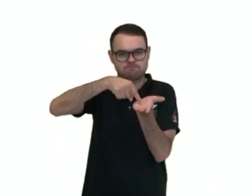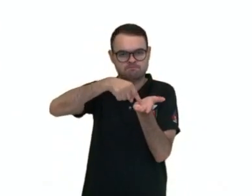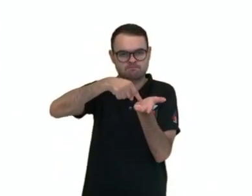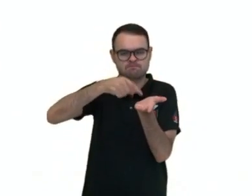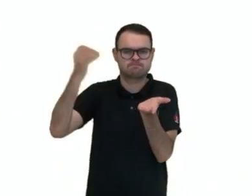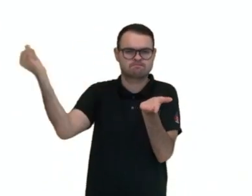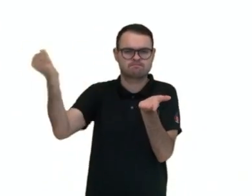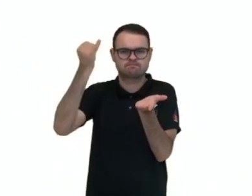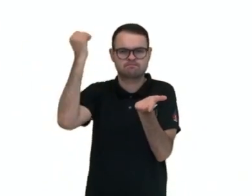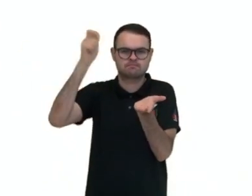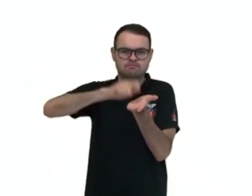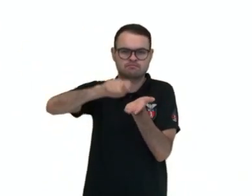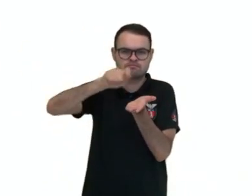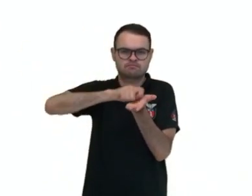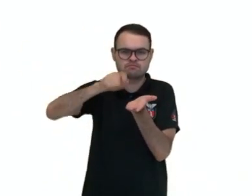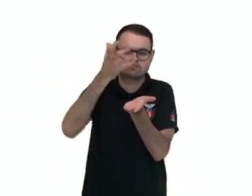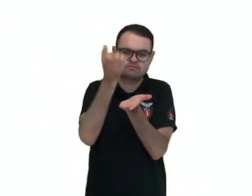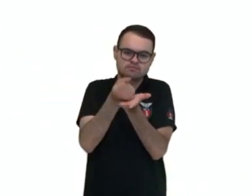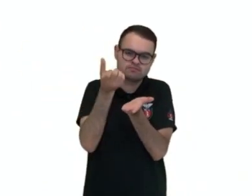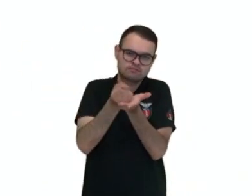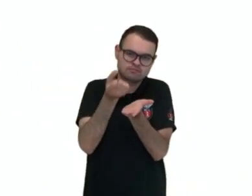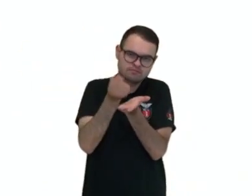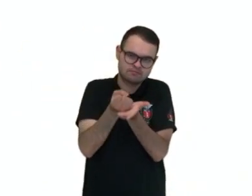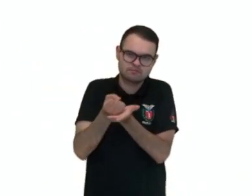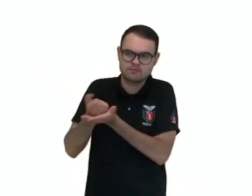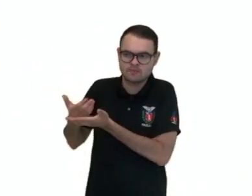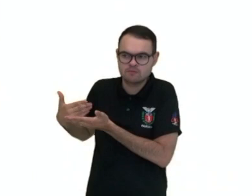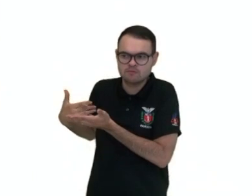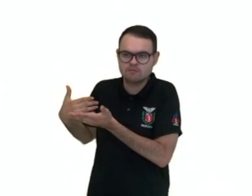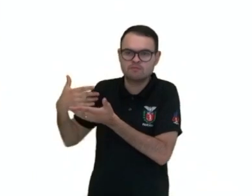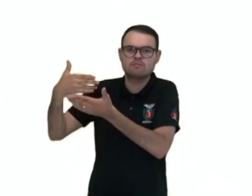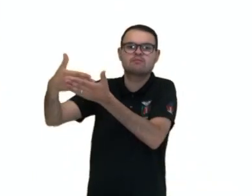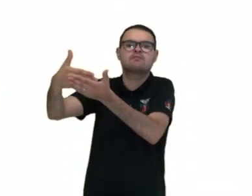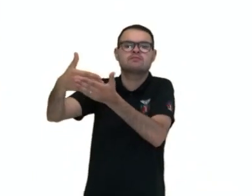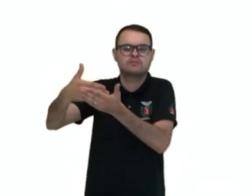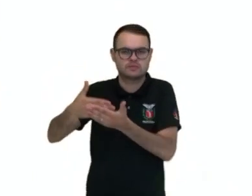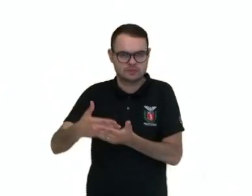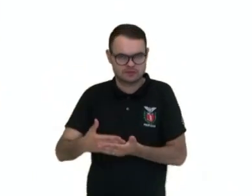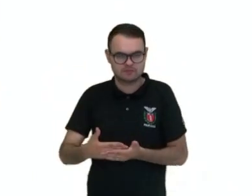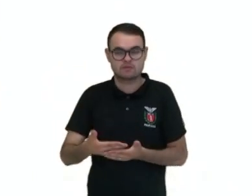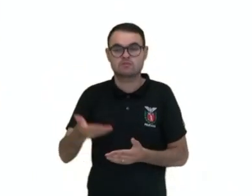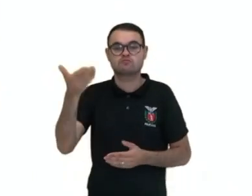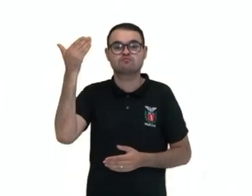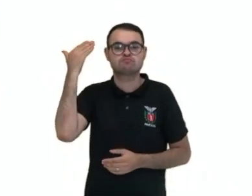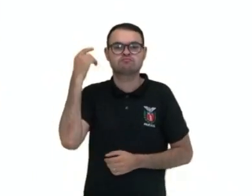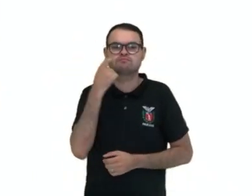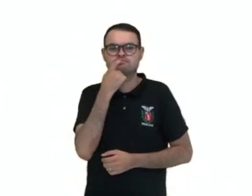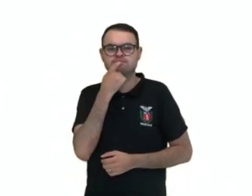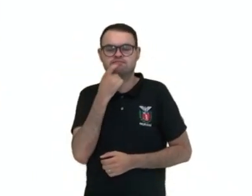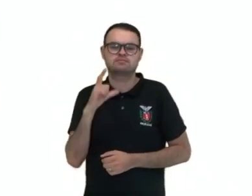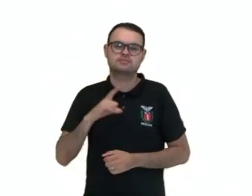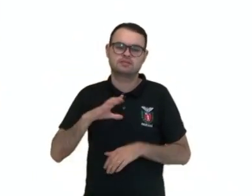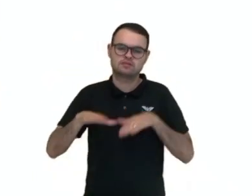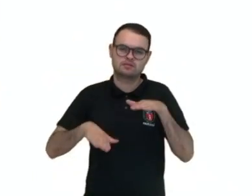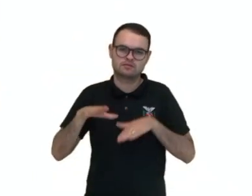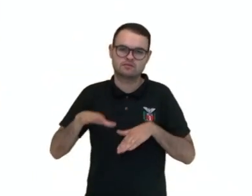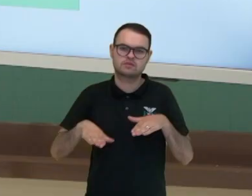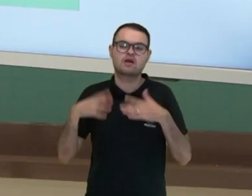dos registros para o estudo da história. Até um tempo atrás, né, admitia-se como